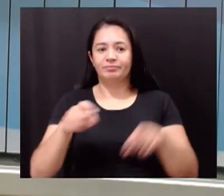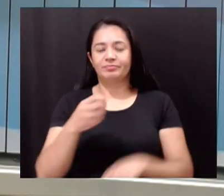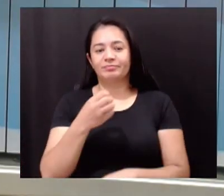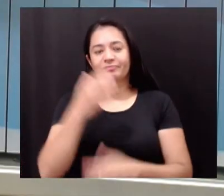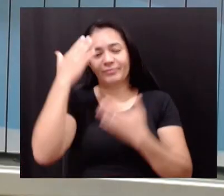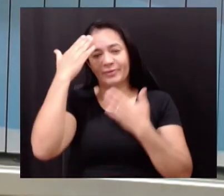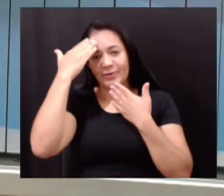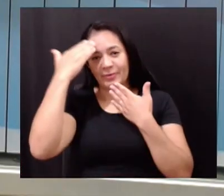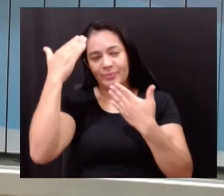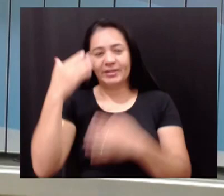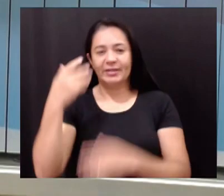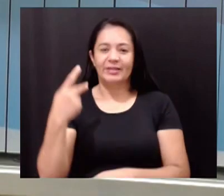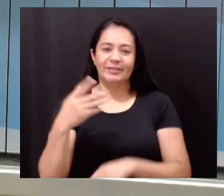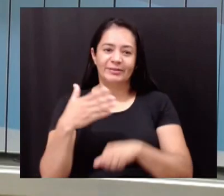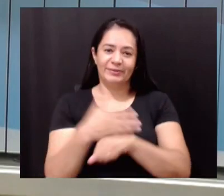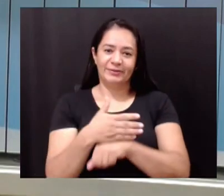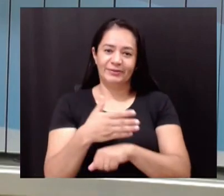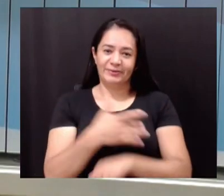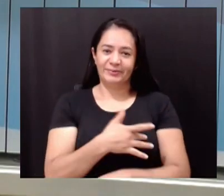aqui no Saúde é Vida.